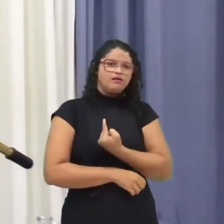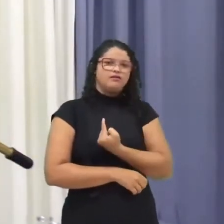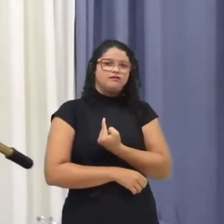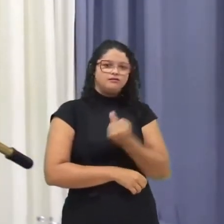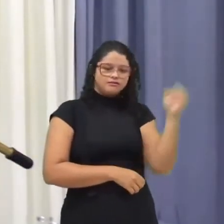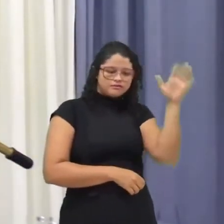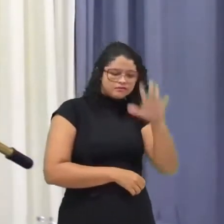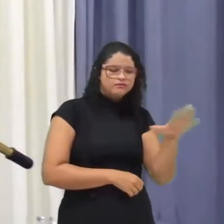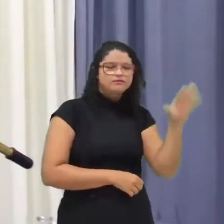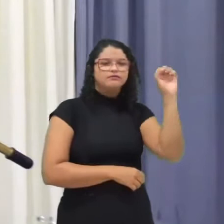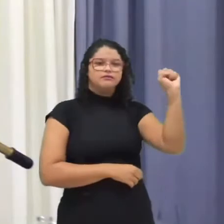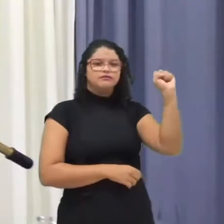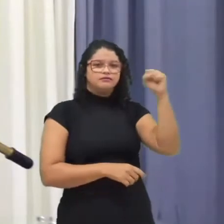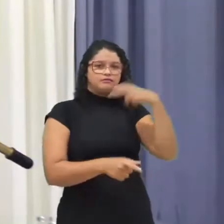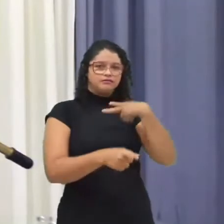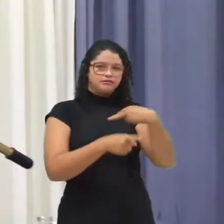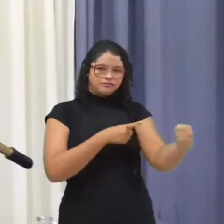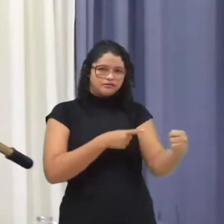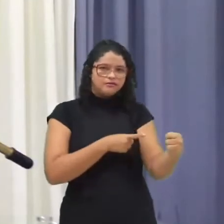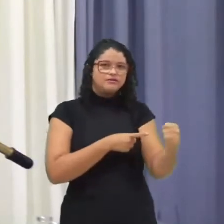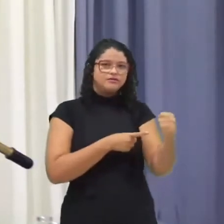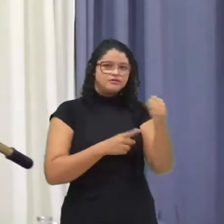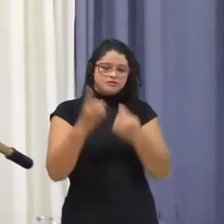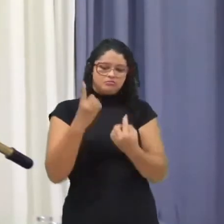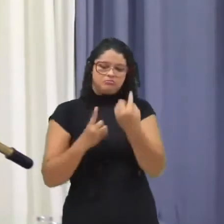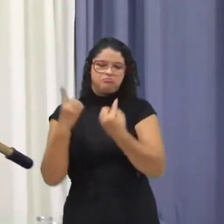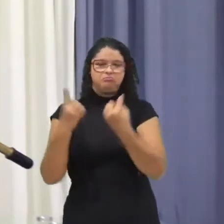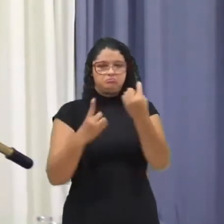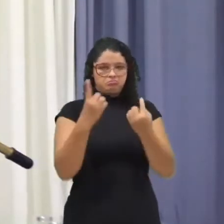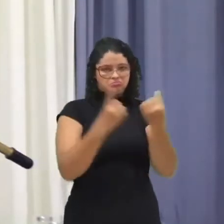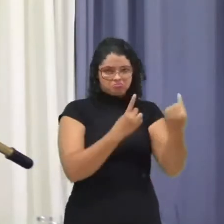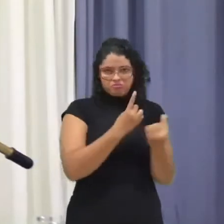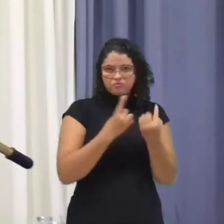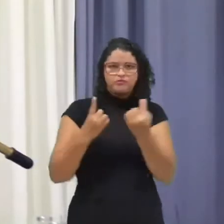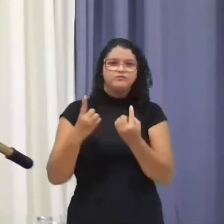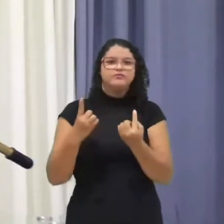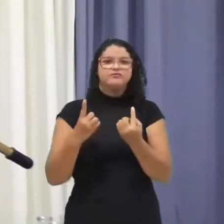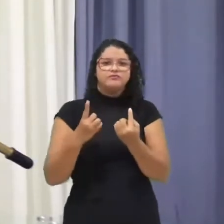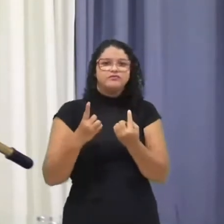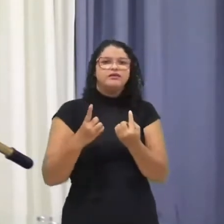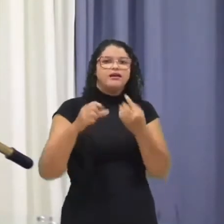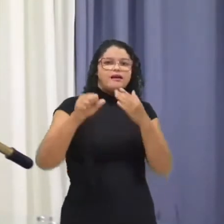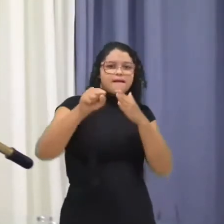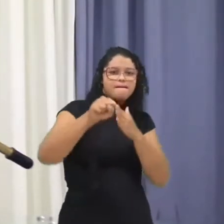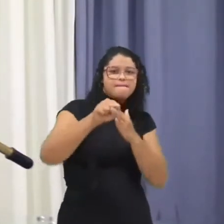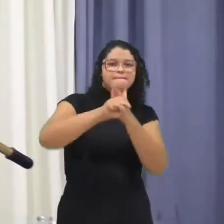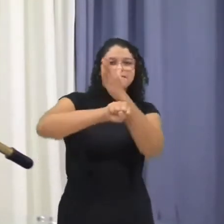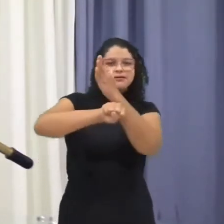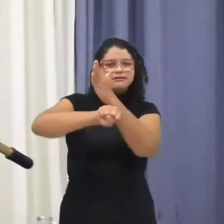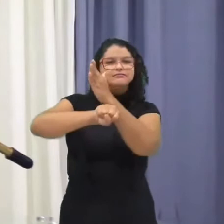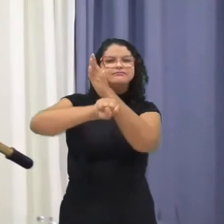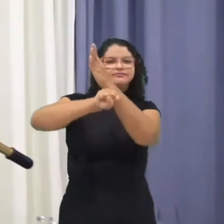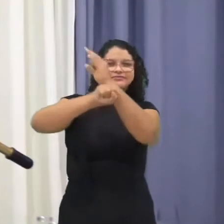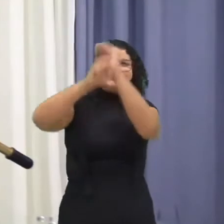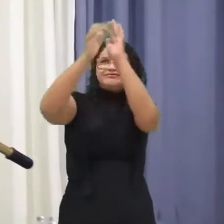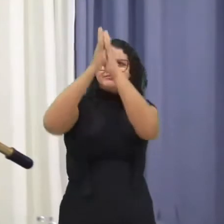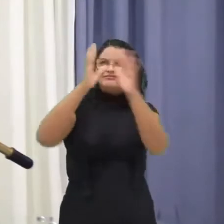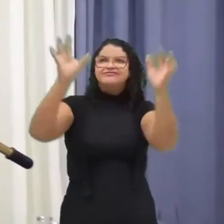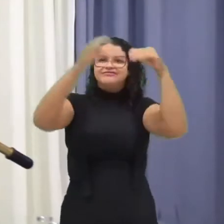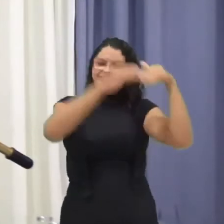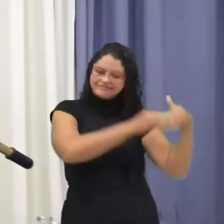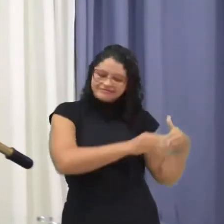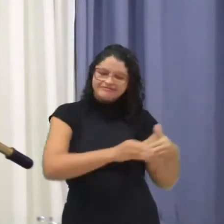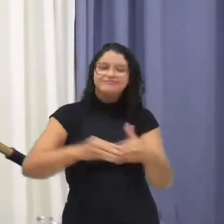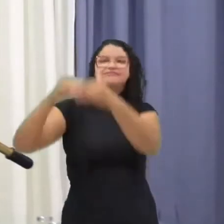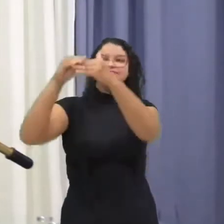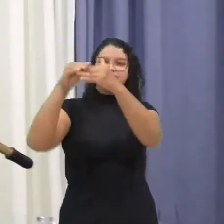é aquele que venceu por nós, e ele então entra gloriosamente, levando os cativos com